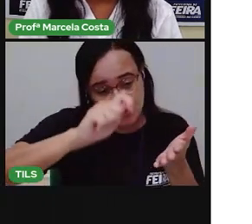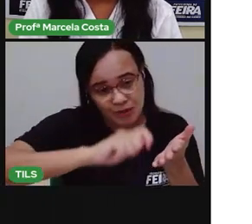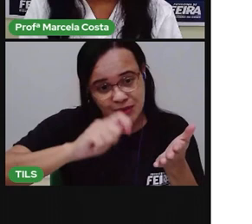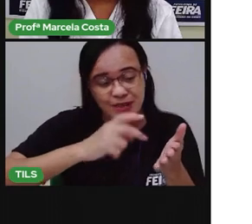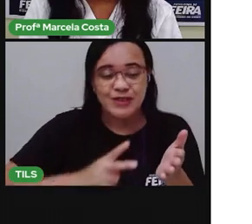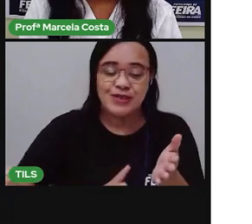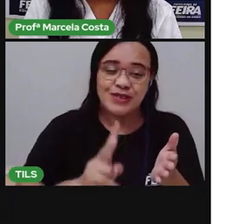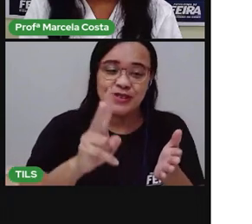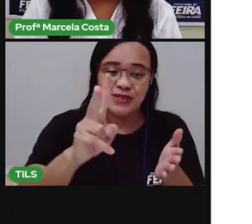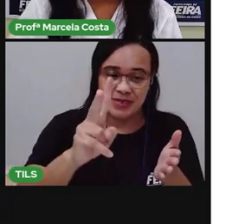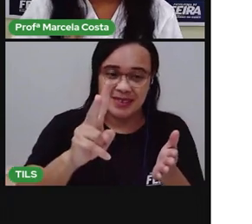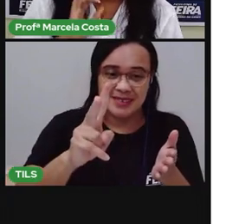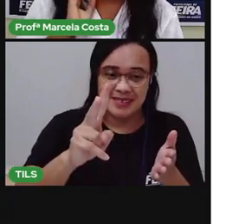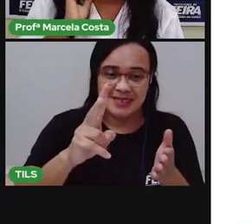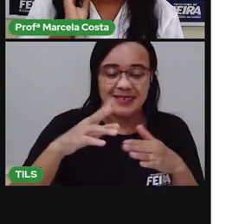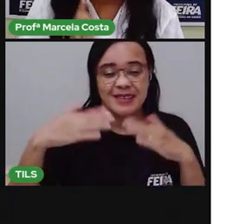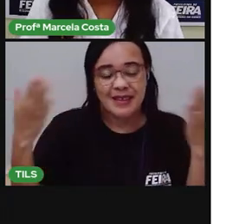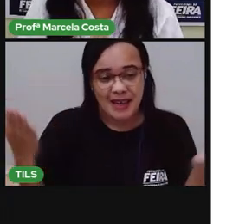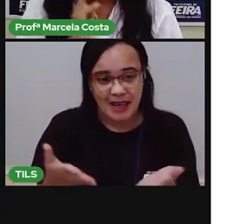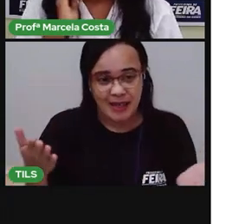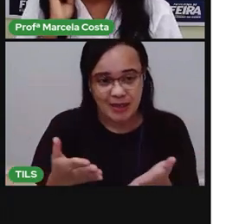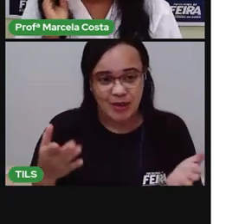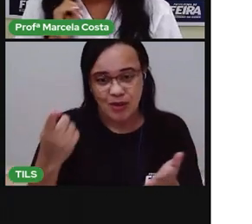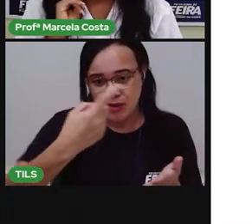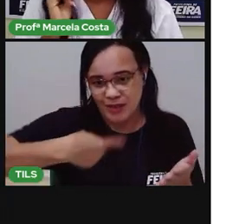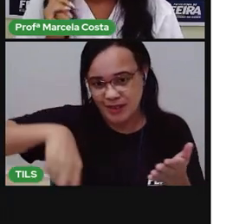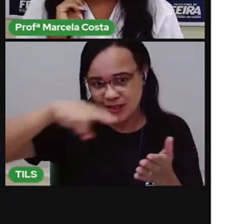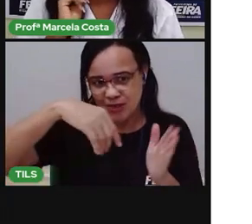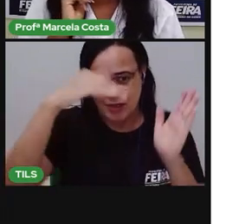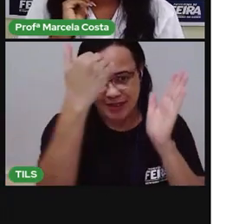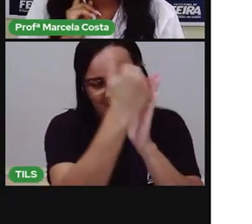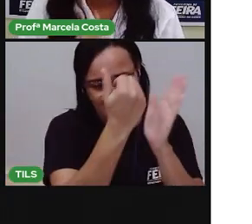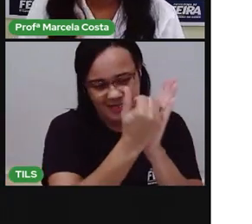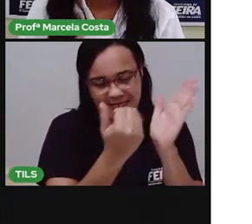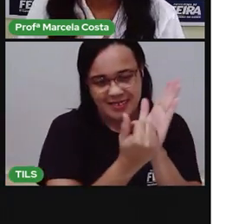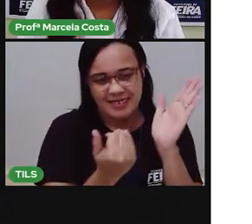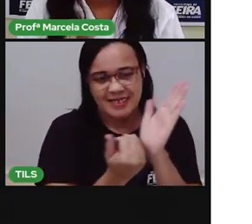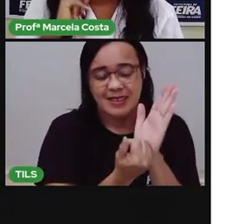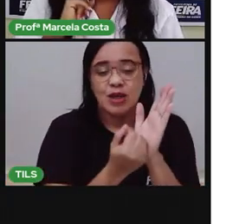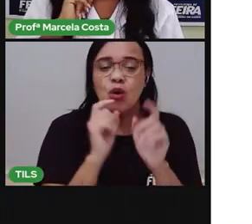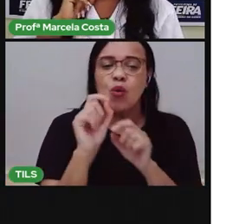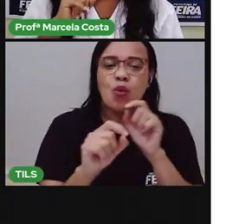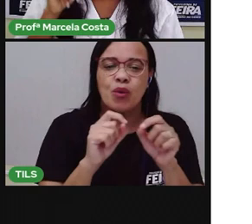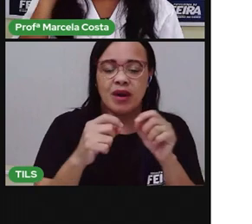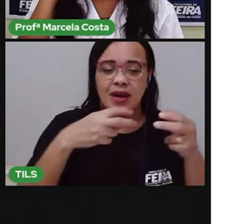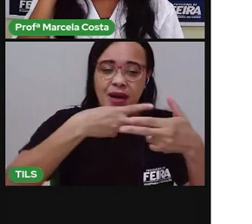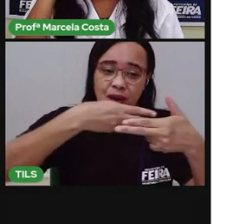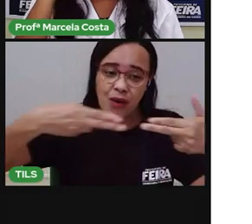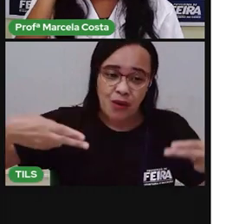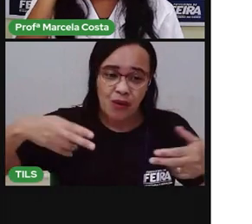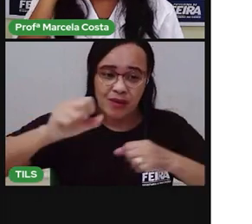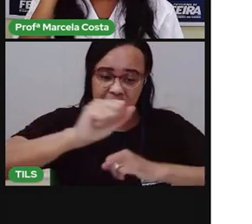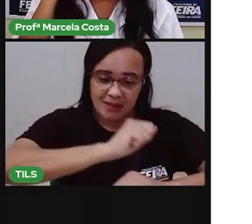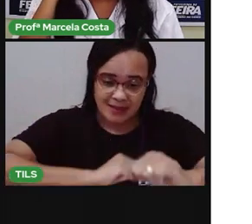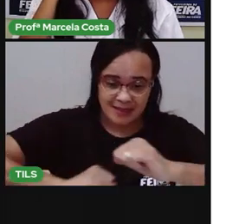avançar agora, porque agora a gente vai escrever uma lista de produtos de limpeza.